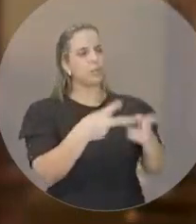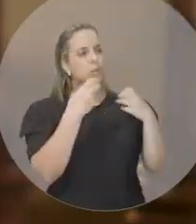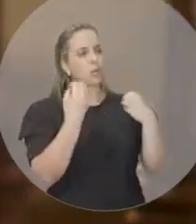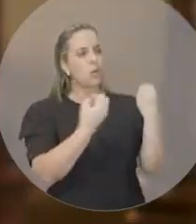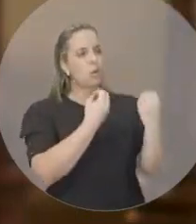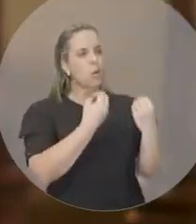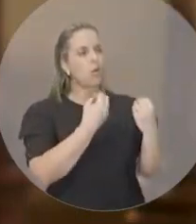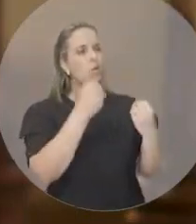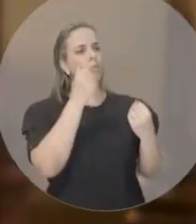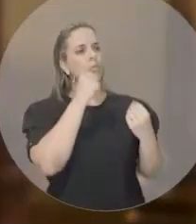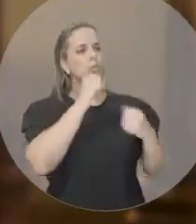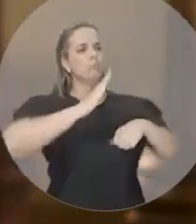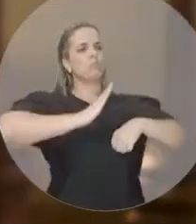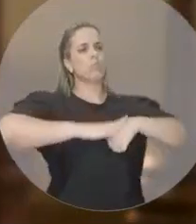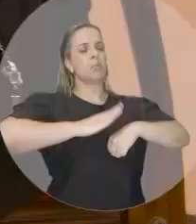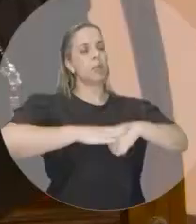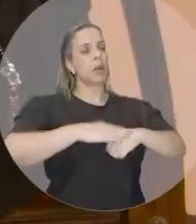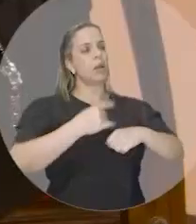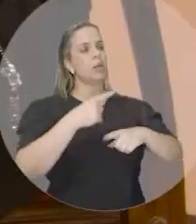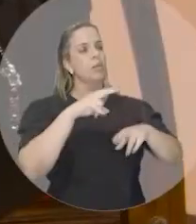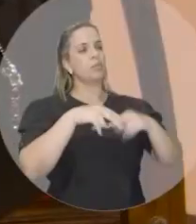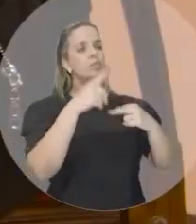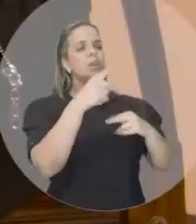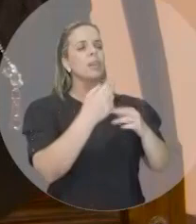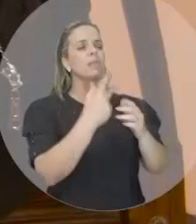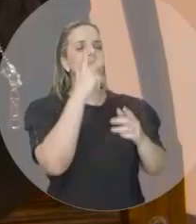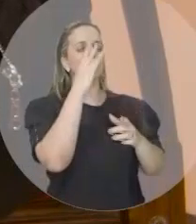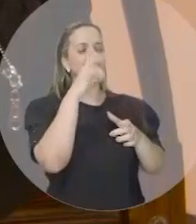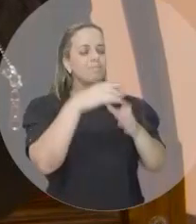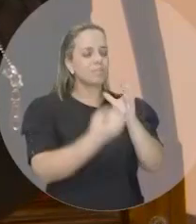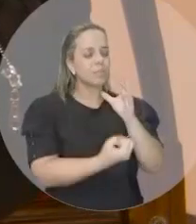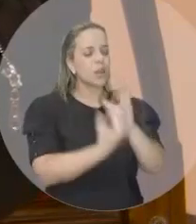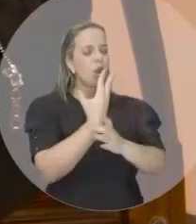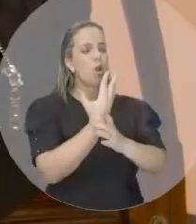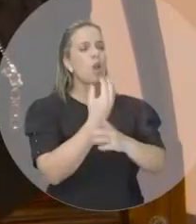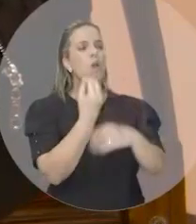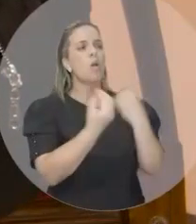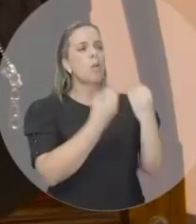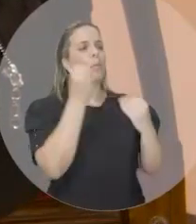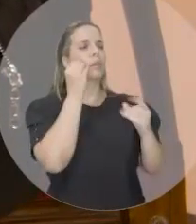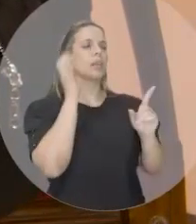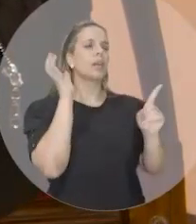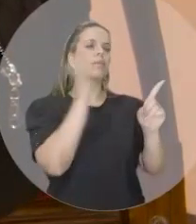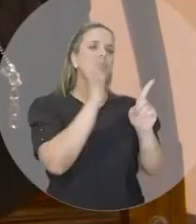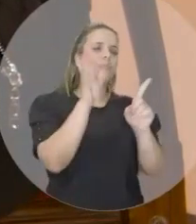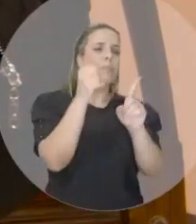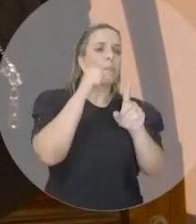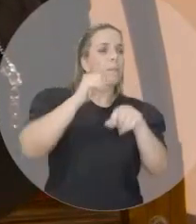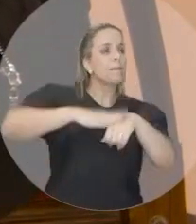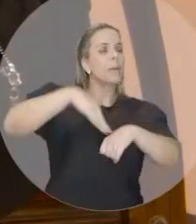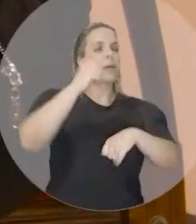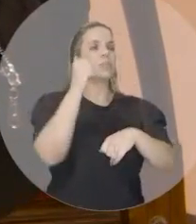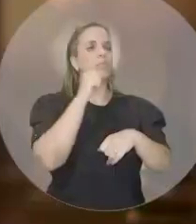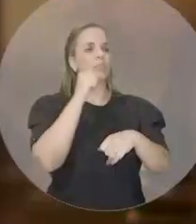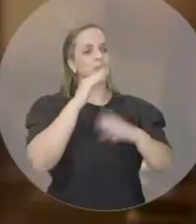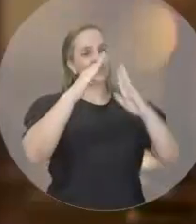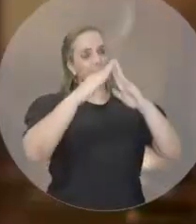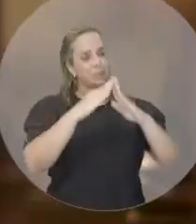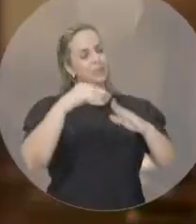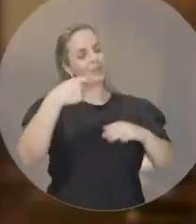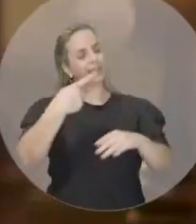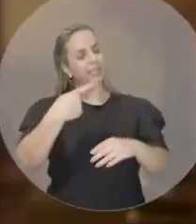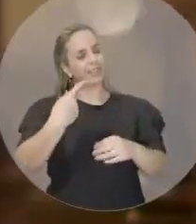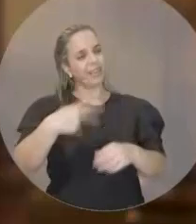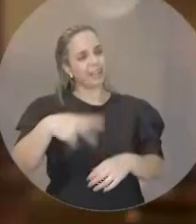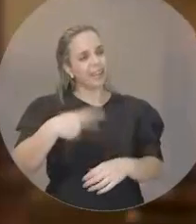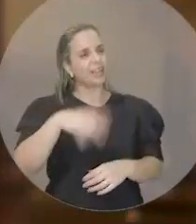a autorreferencialidade. Foi uma semente que ela plantou, também no sentido de influenciar outras mulheres que vivem aqui na